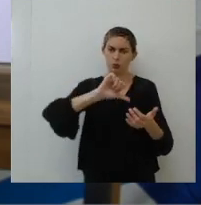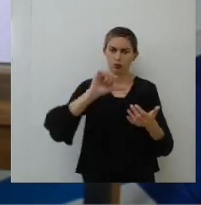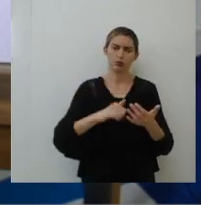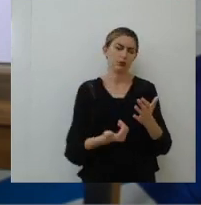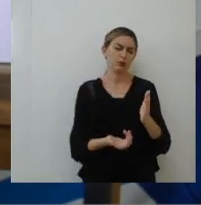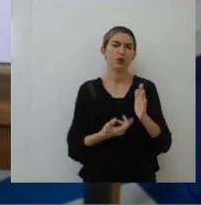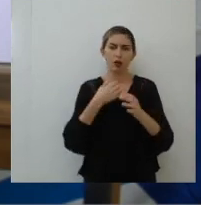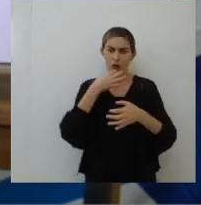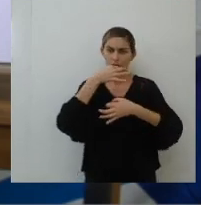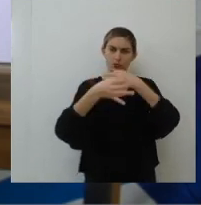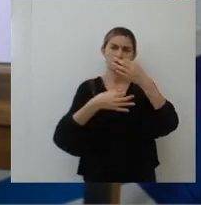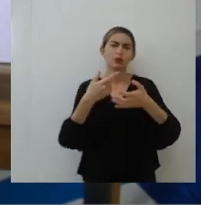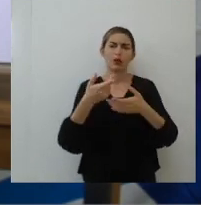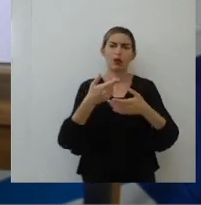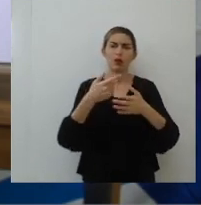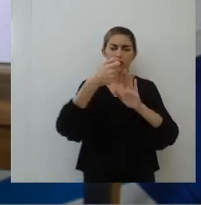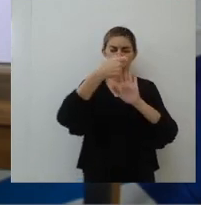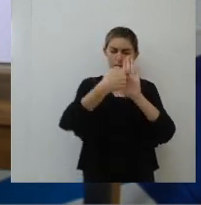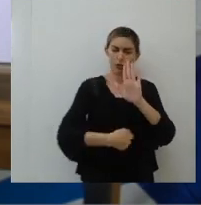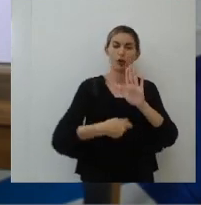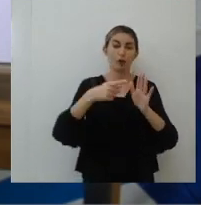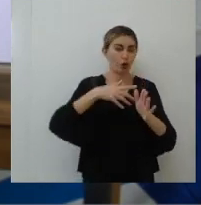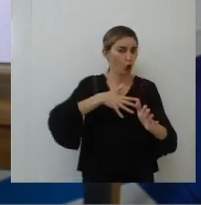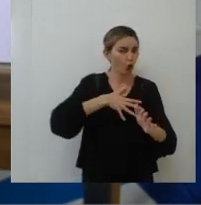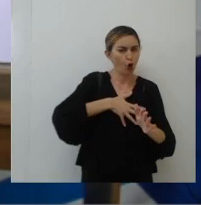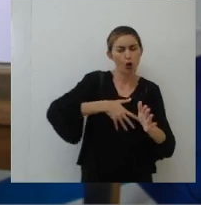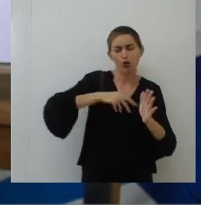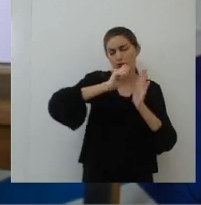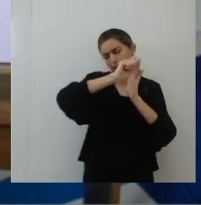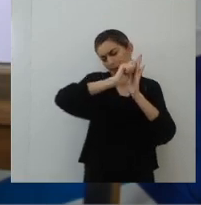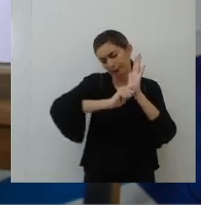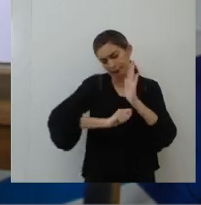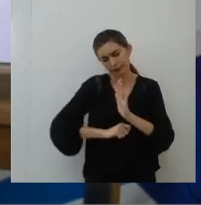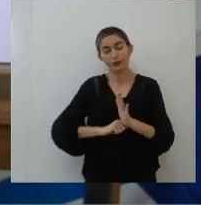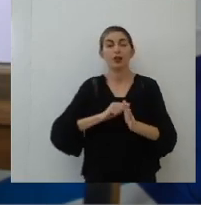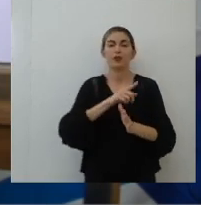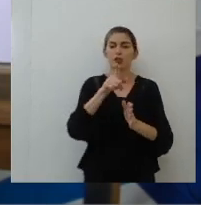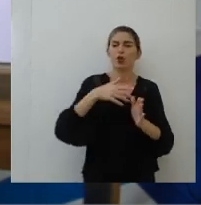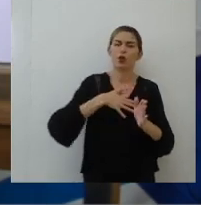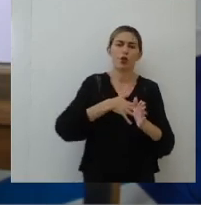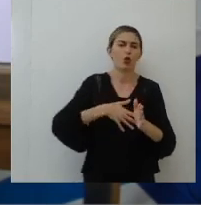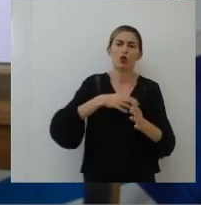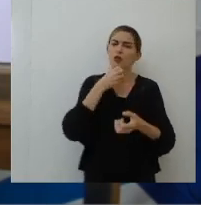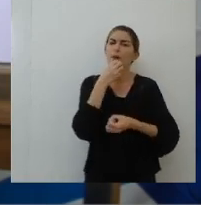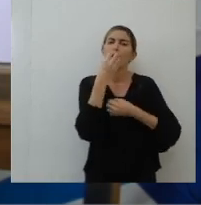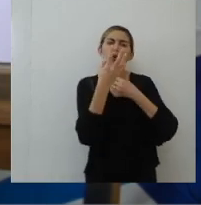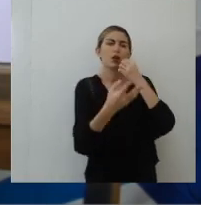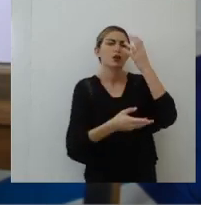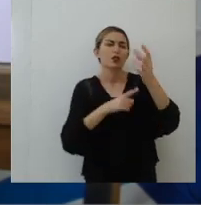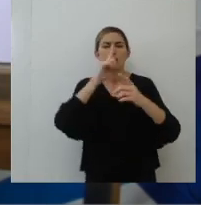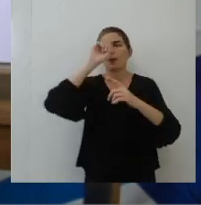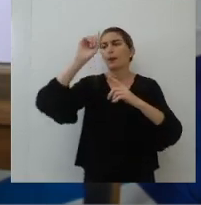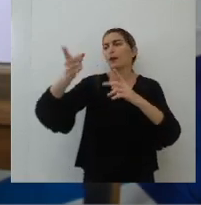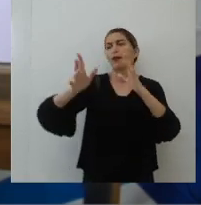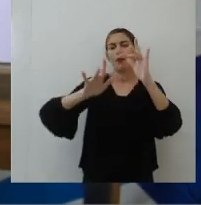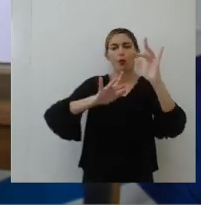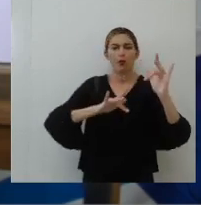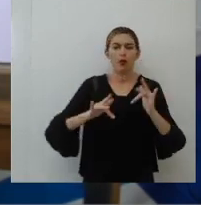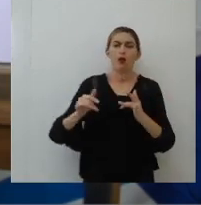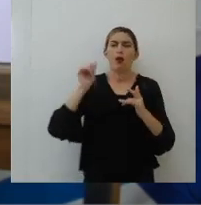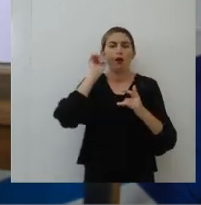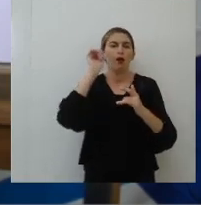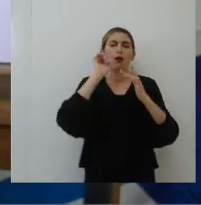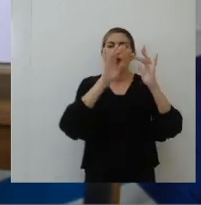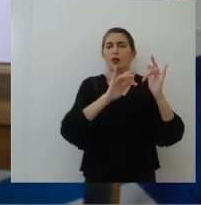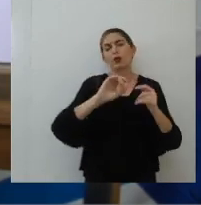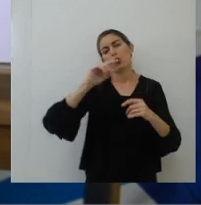recomendo. Eu acho que no universo da literatura, se você é um cara que gosta de escrever, se você é um cara que gosta de fazer poesia, de mandar para a namorada, né? A